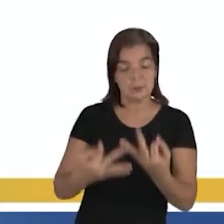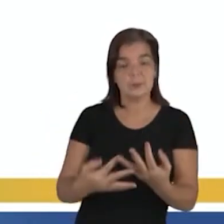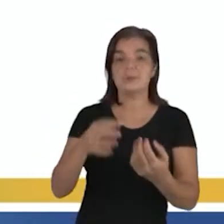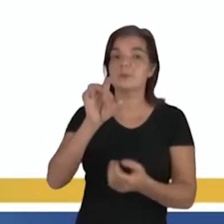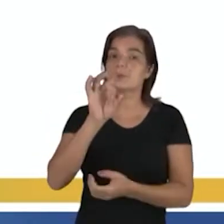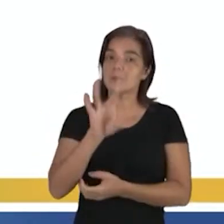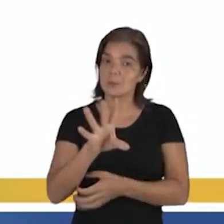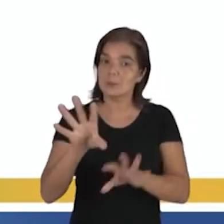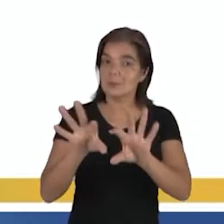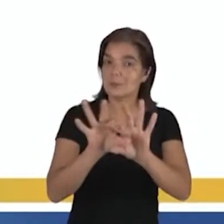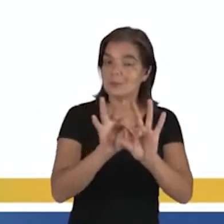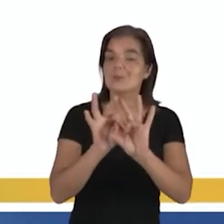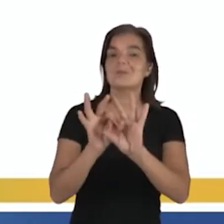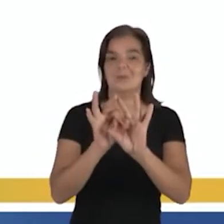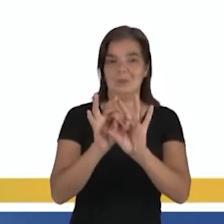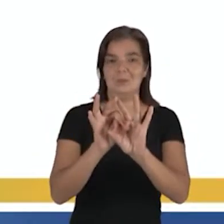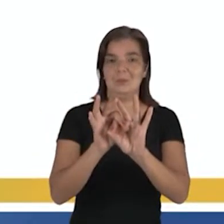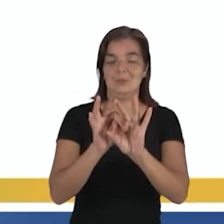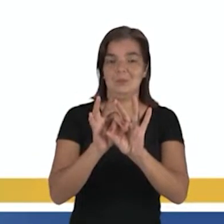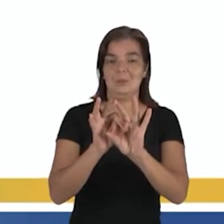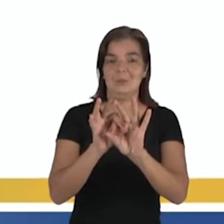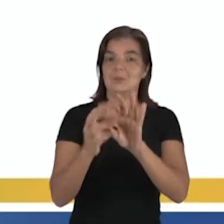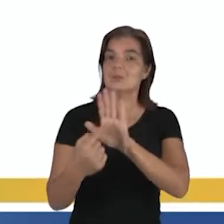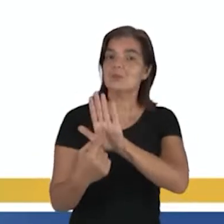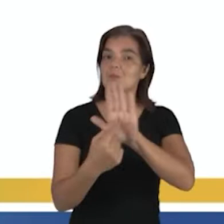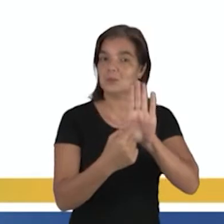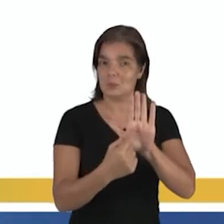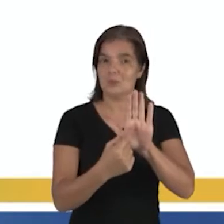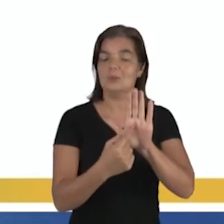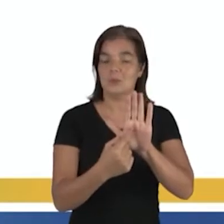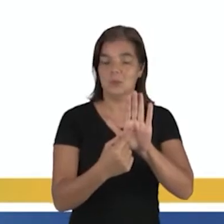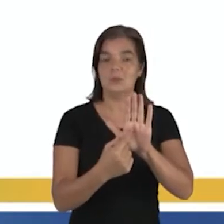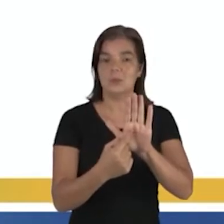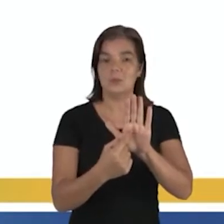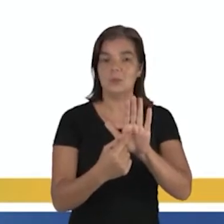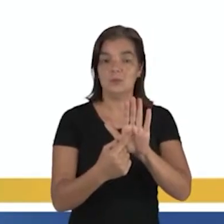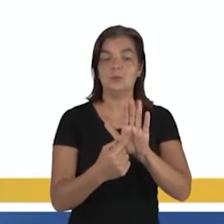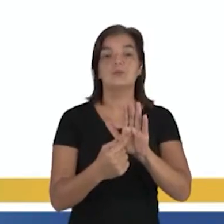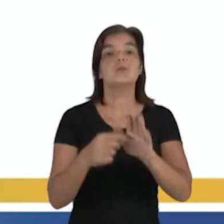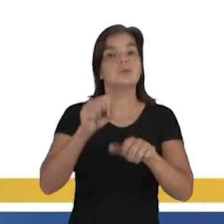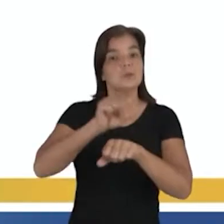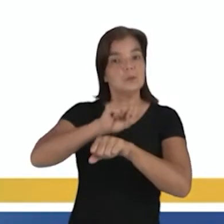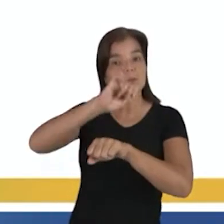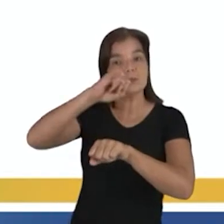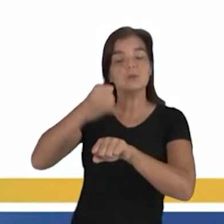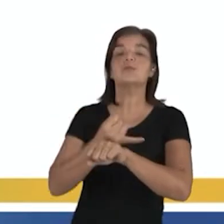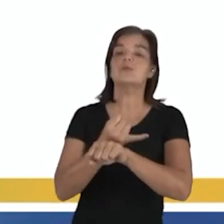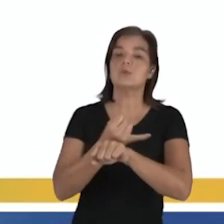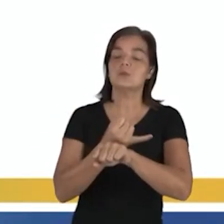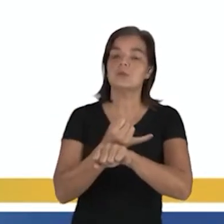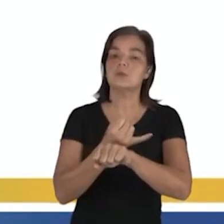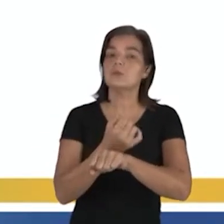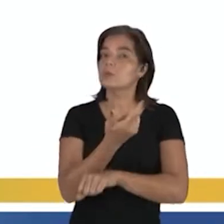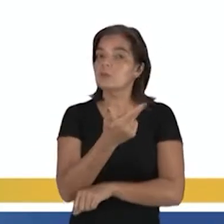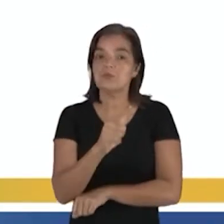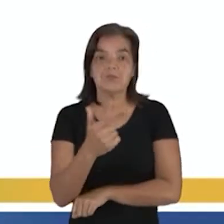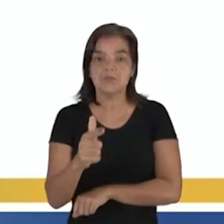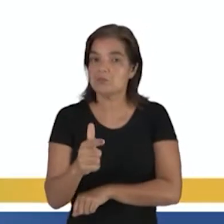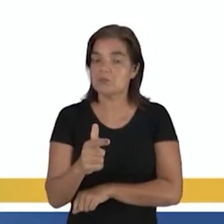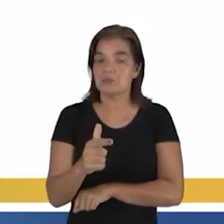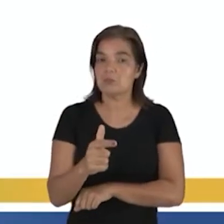eles só servem para ligar, para representar o estado do sujeito. Nós não